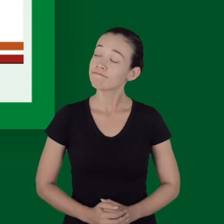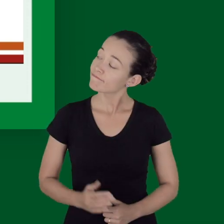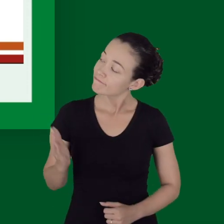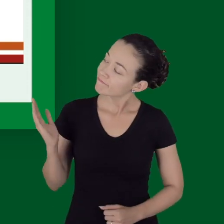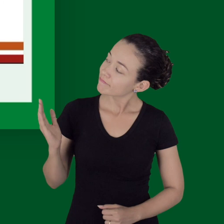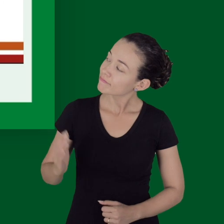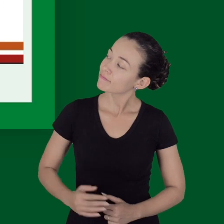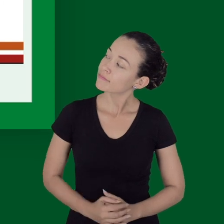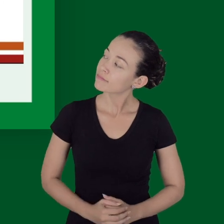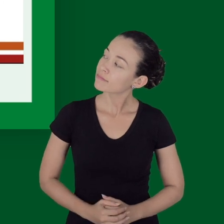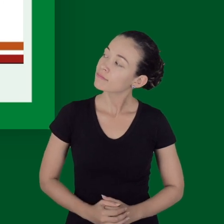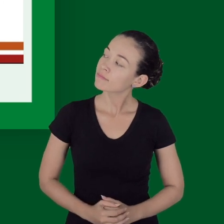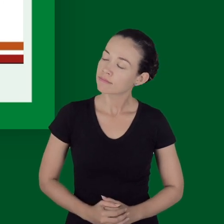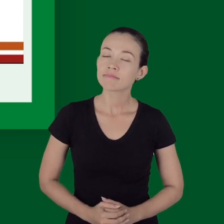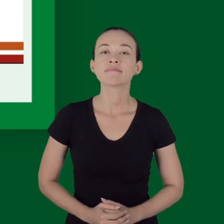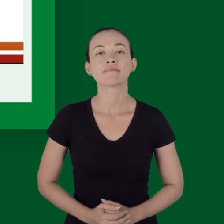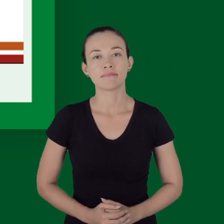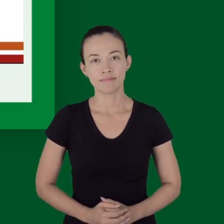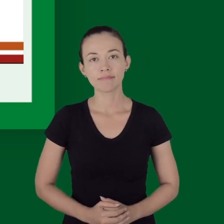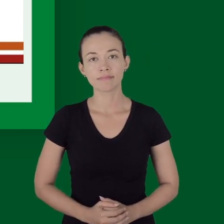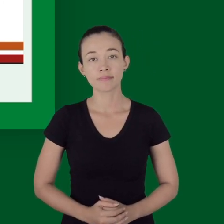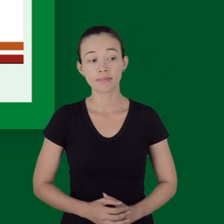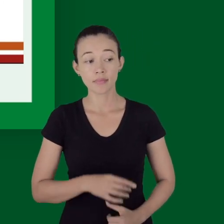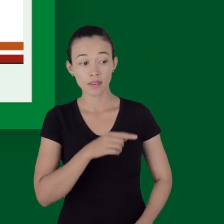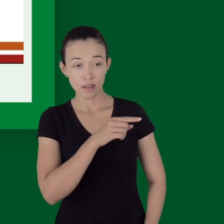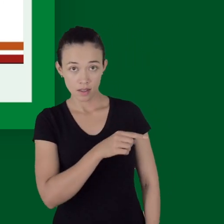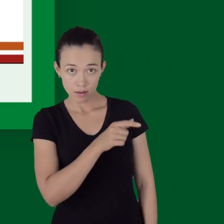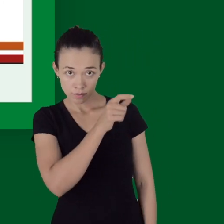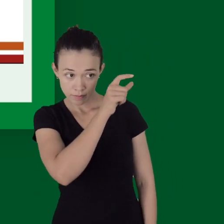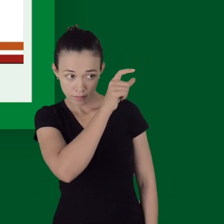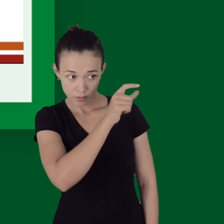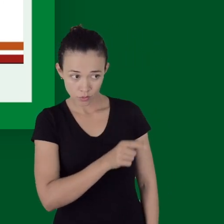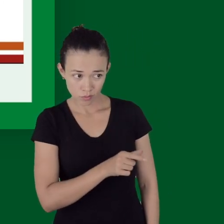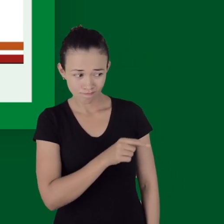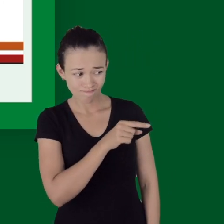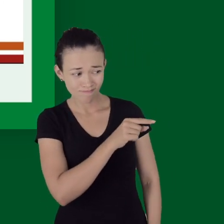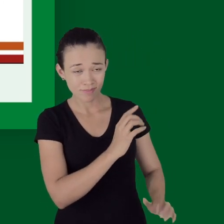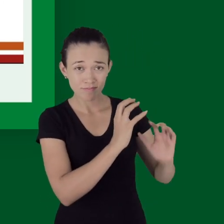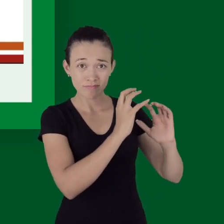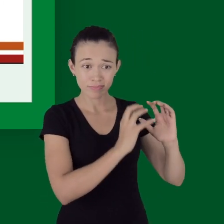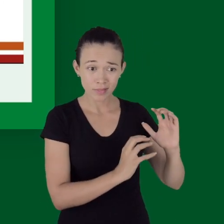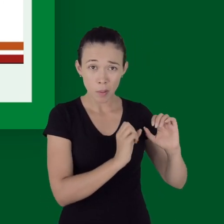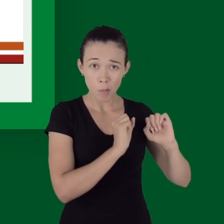Falando em regulação médica, que é onde a ocorrência vai entrar. Então,